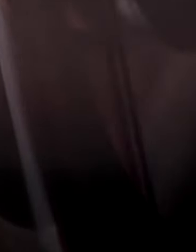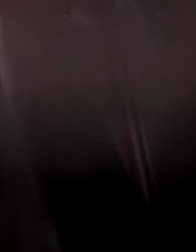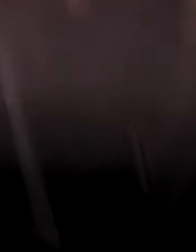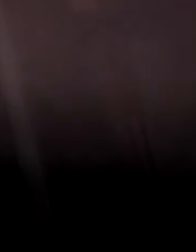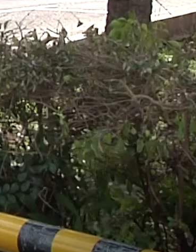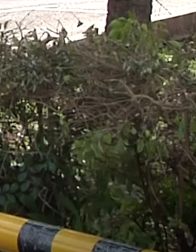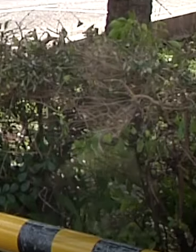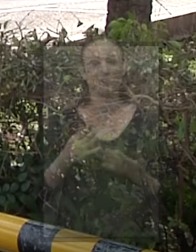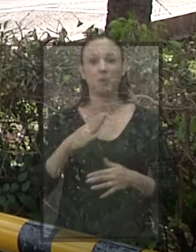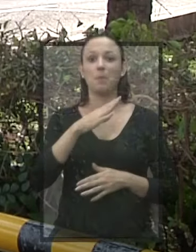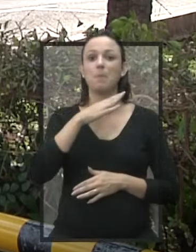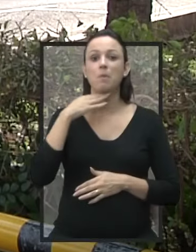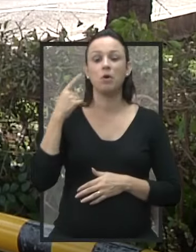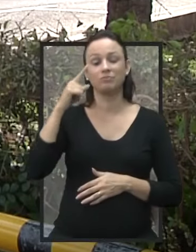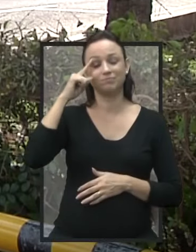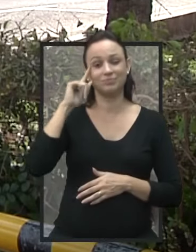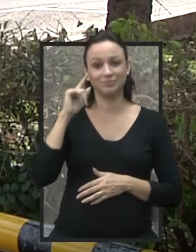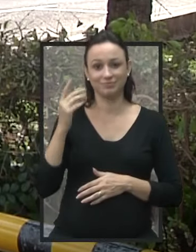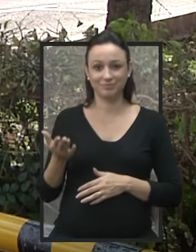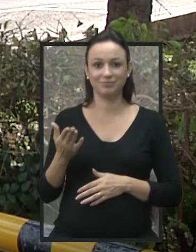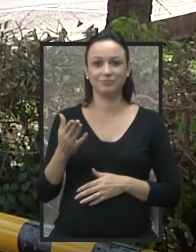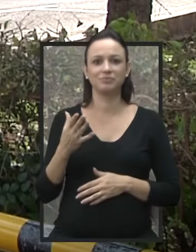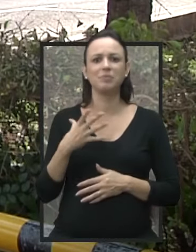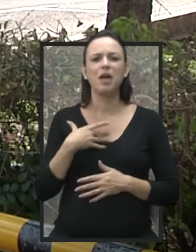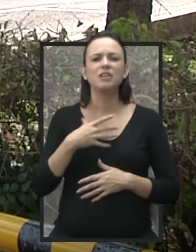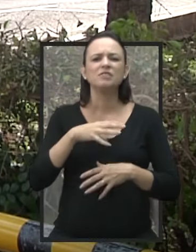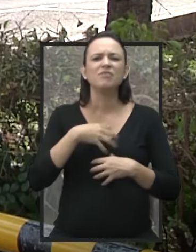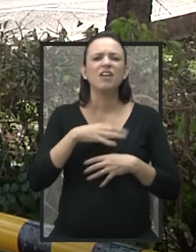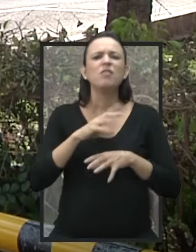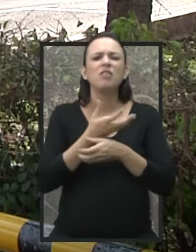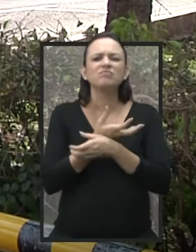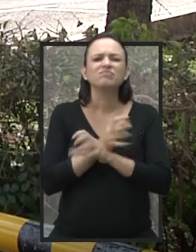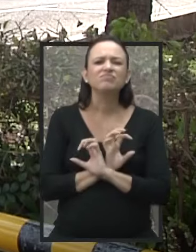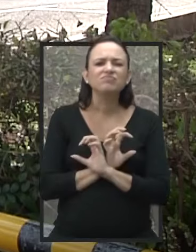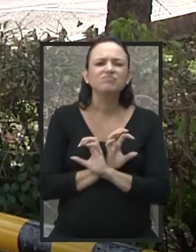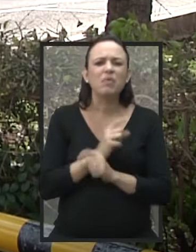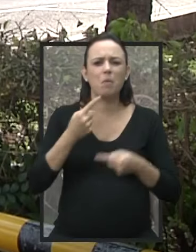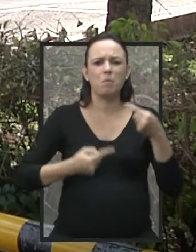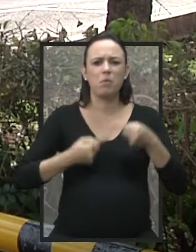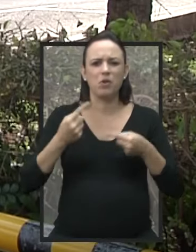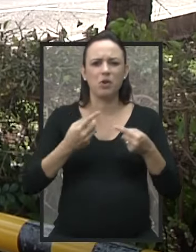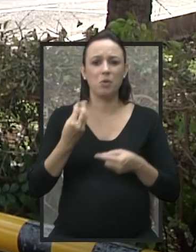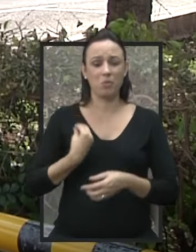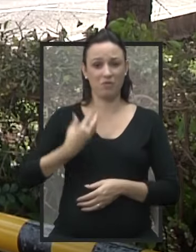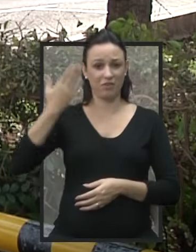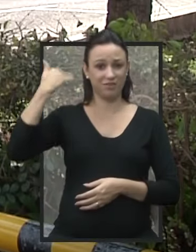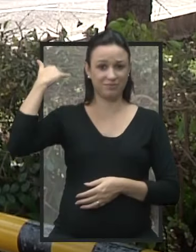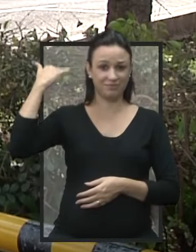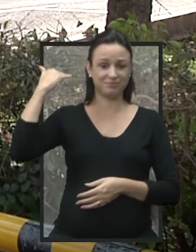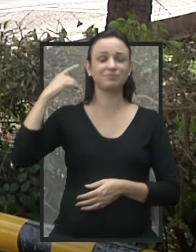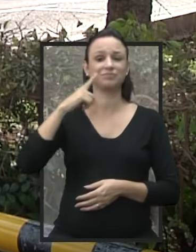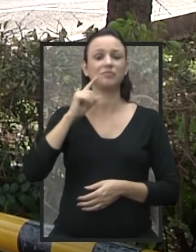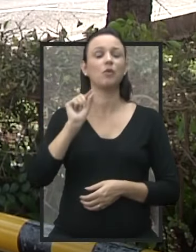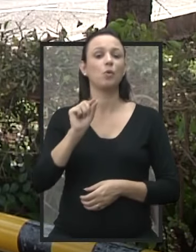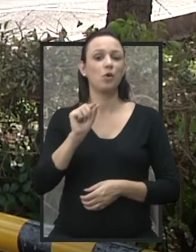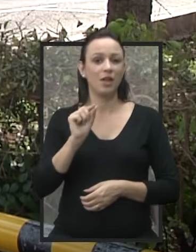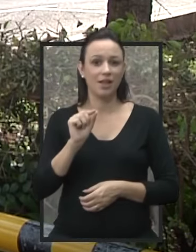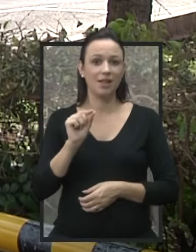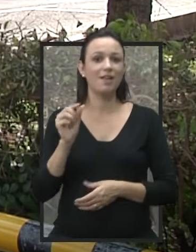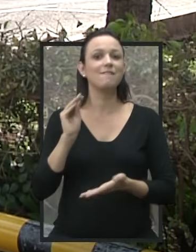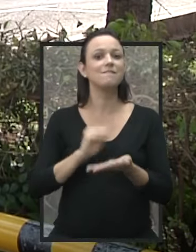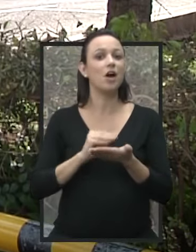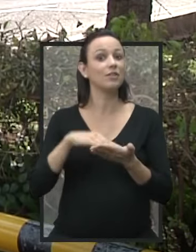Com a morte de Zezinho Magalhães, ficou um vazio na política jauense, que muitos que viveram aquela época